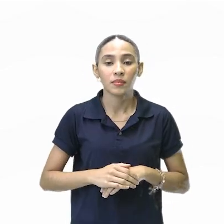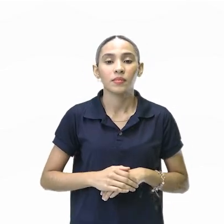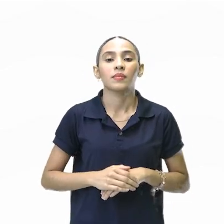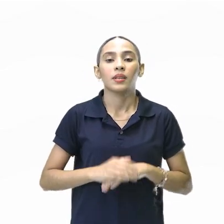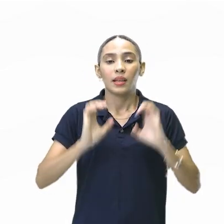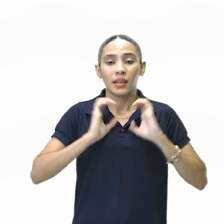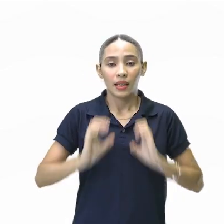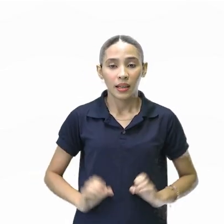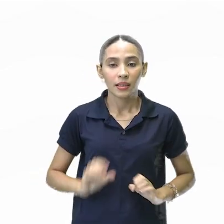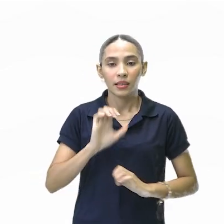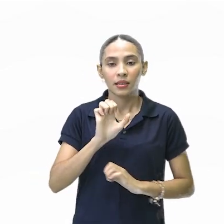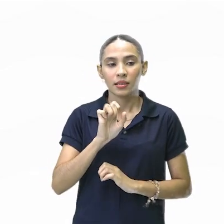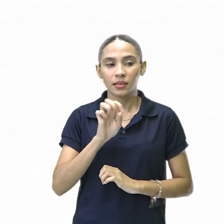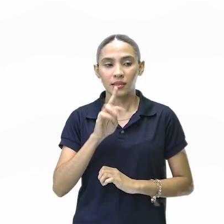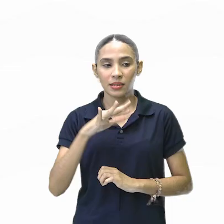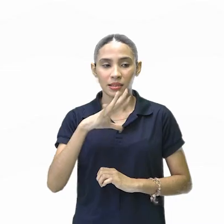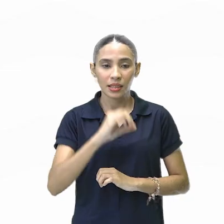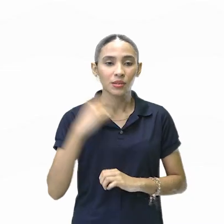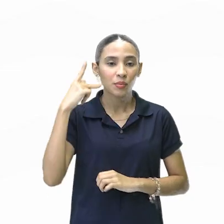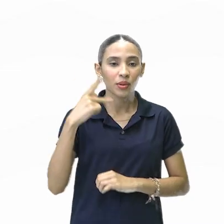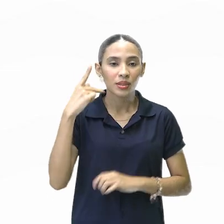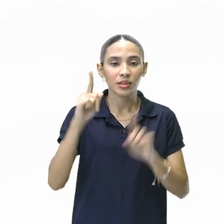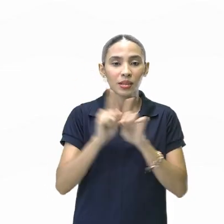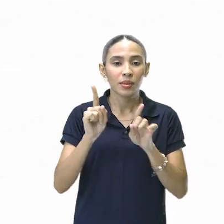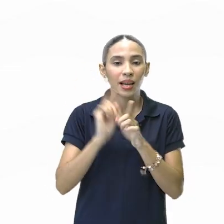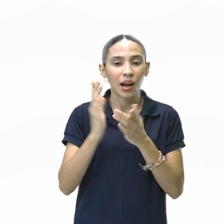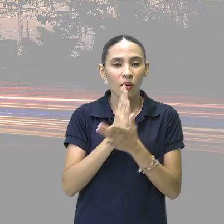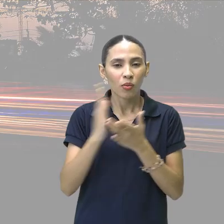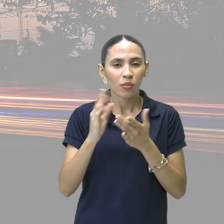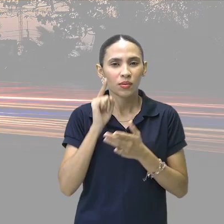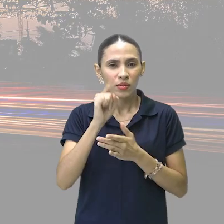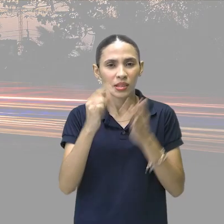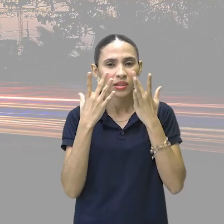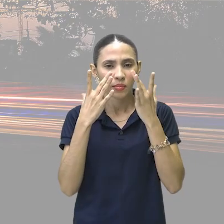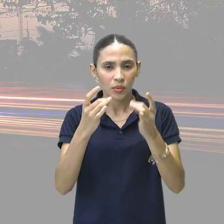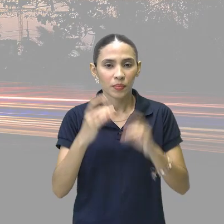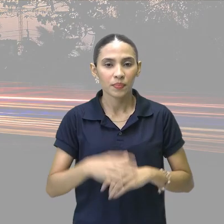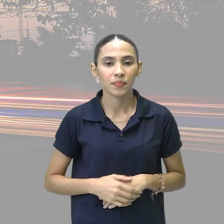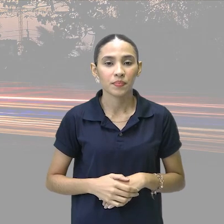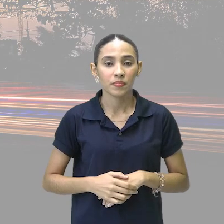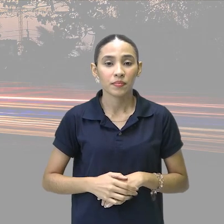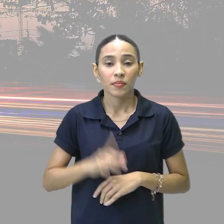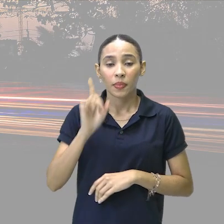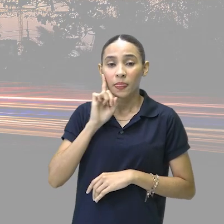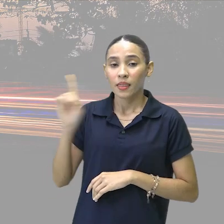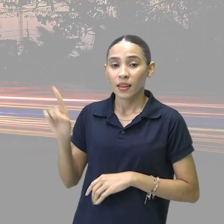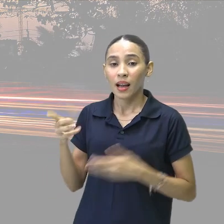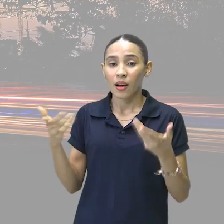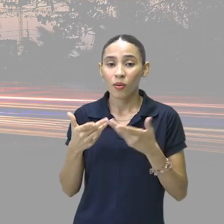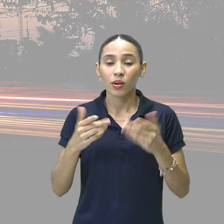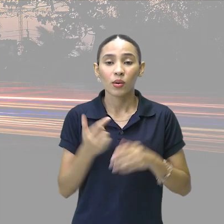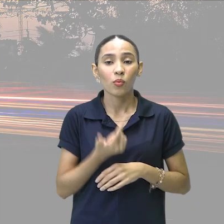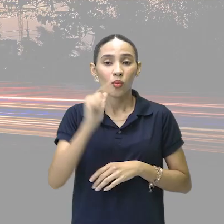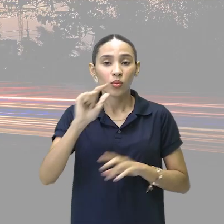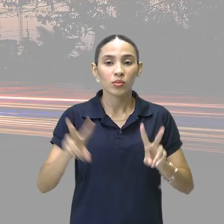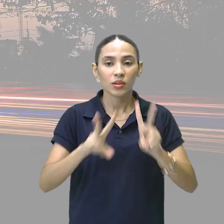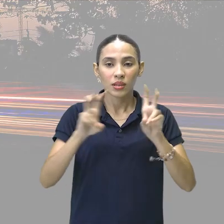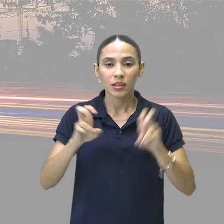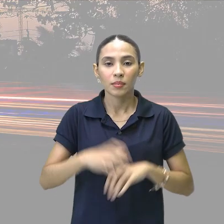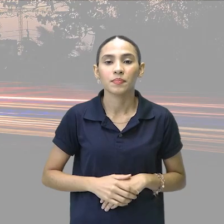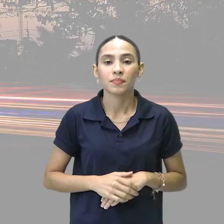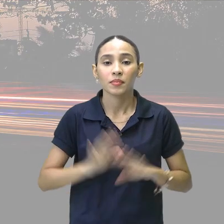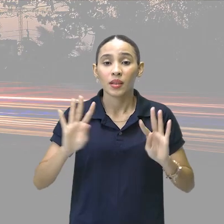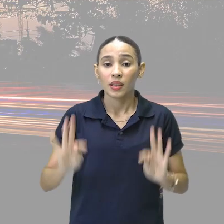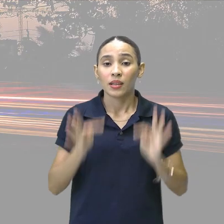ética, estética e política. Alguma delas chamou sua atenção? Agora vamos falar sobre um outro assunto, sobre